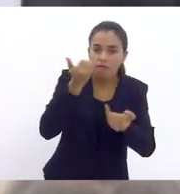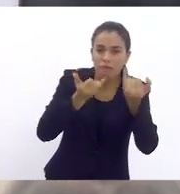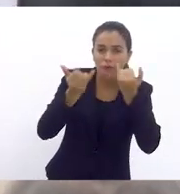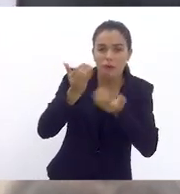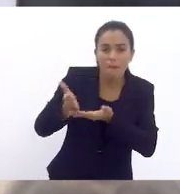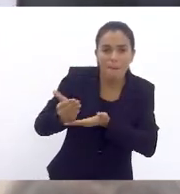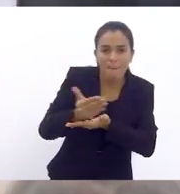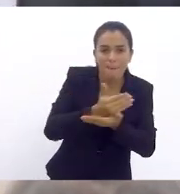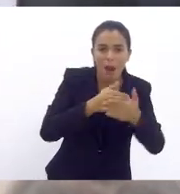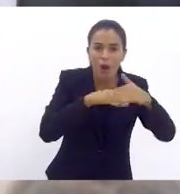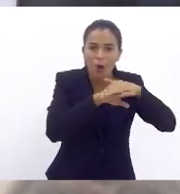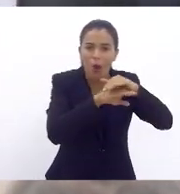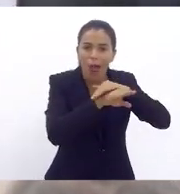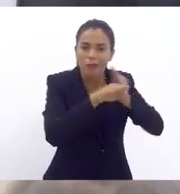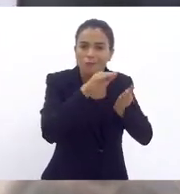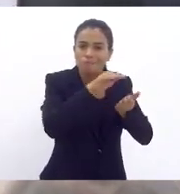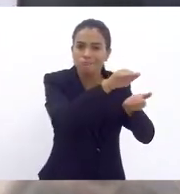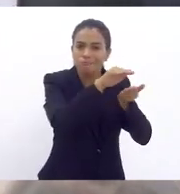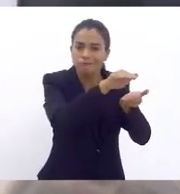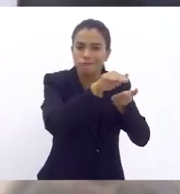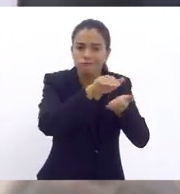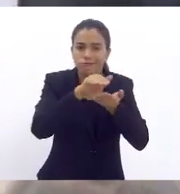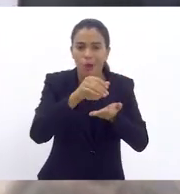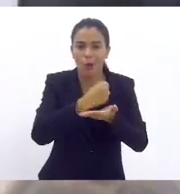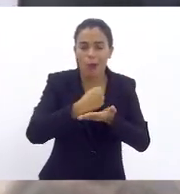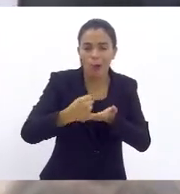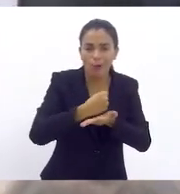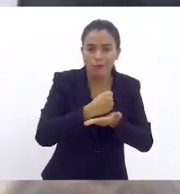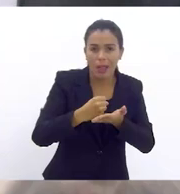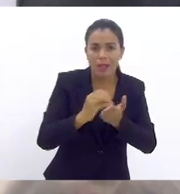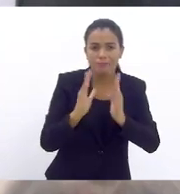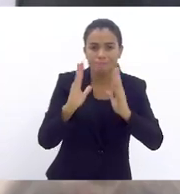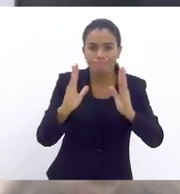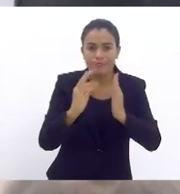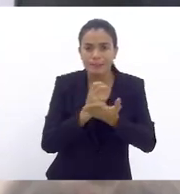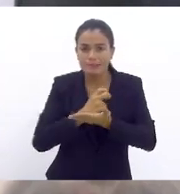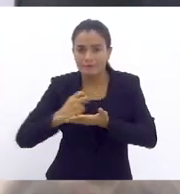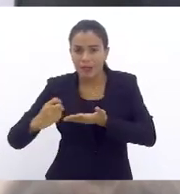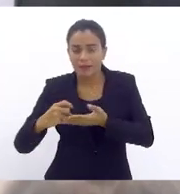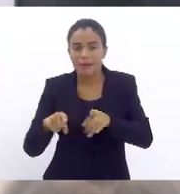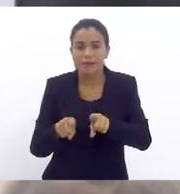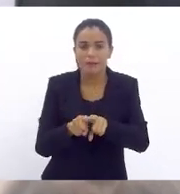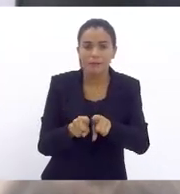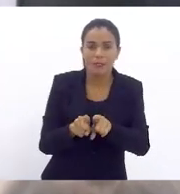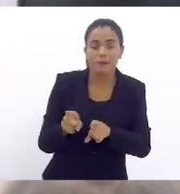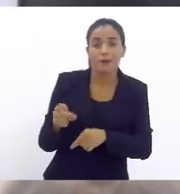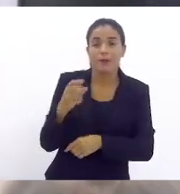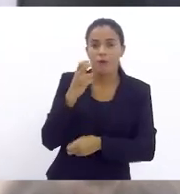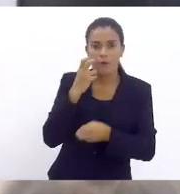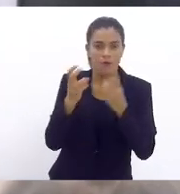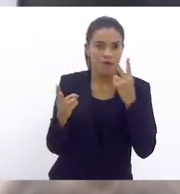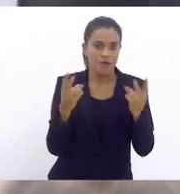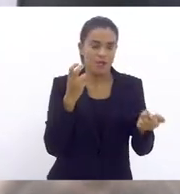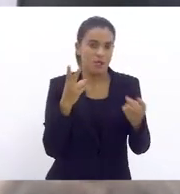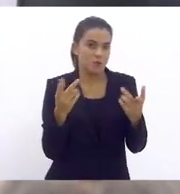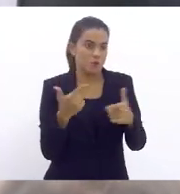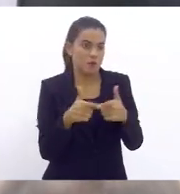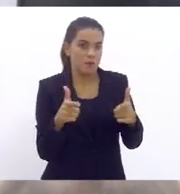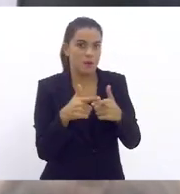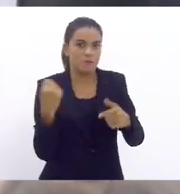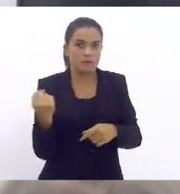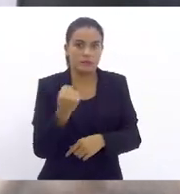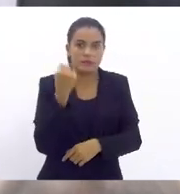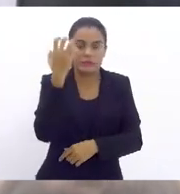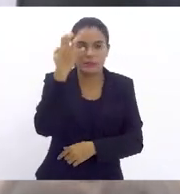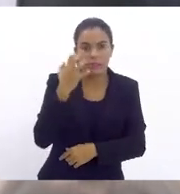estoque gerenciamento de estoques contratos comprados de validade vejam que tá Estamos com problema sério né